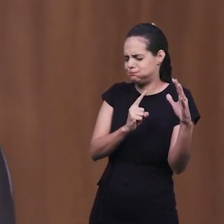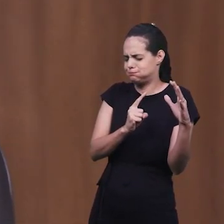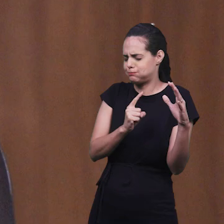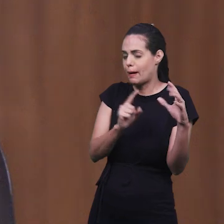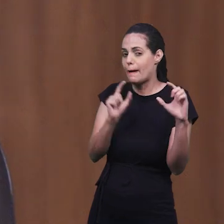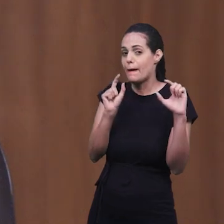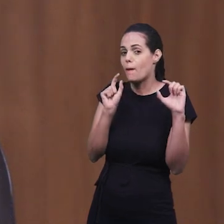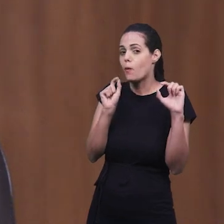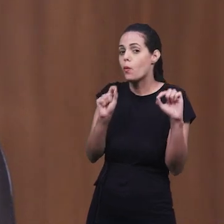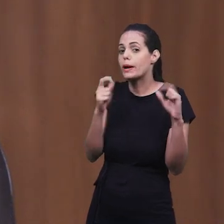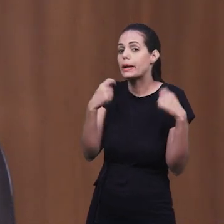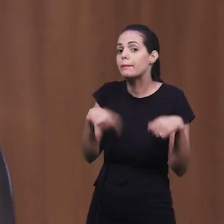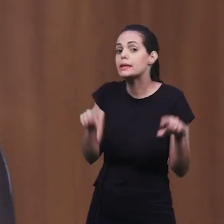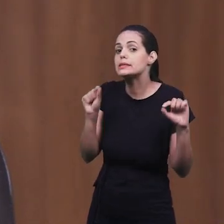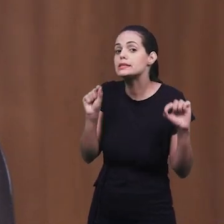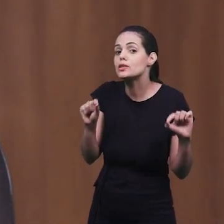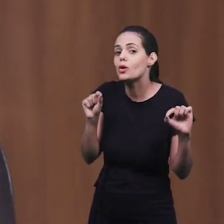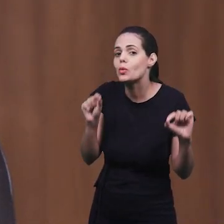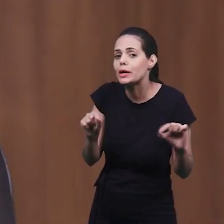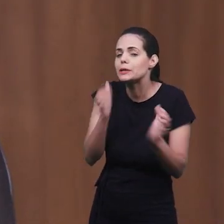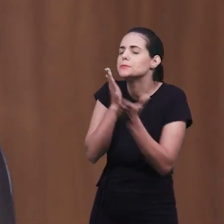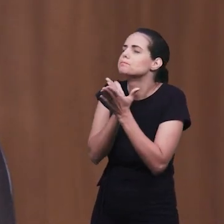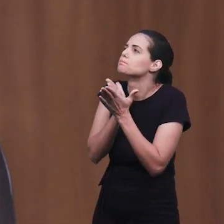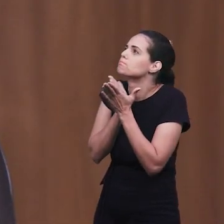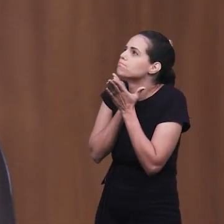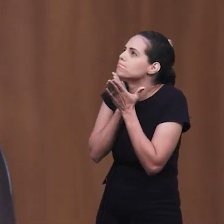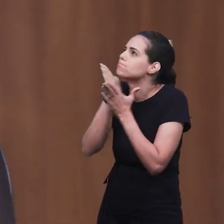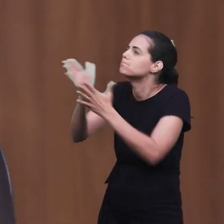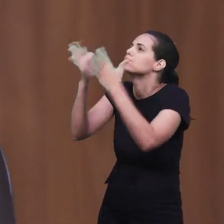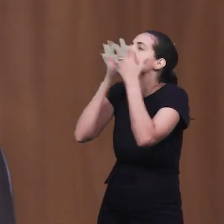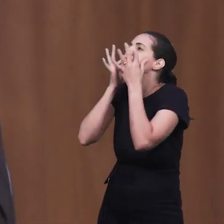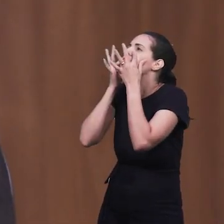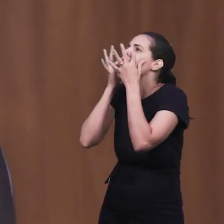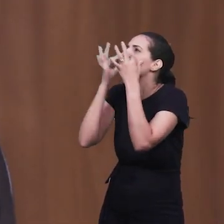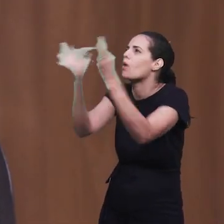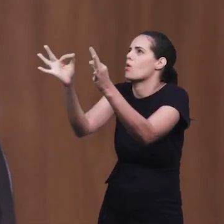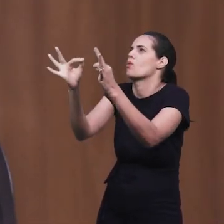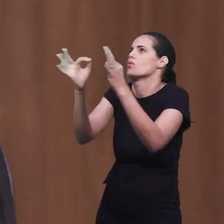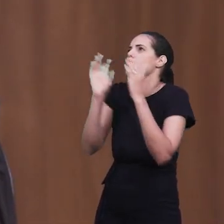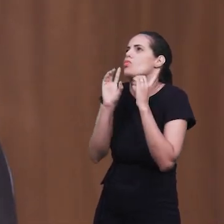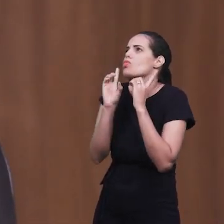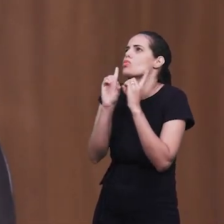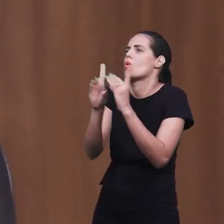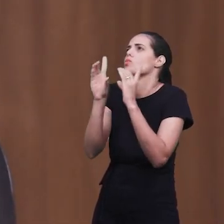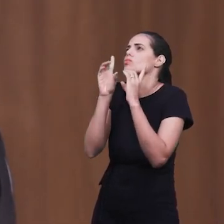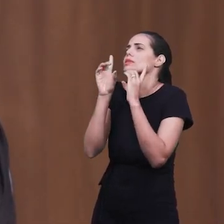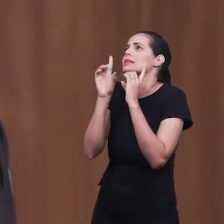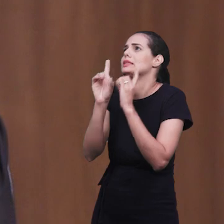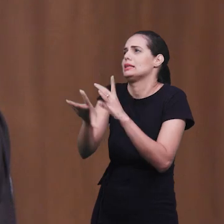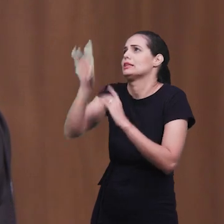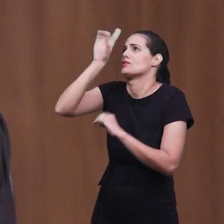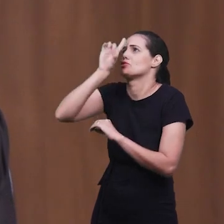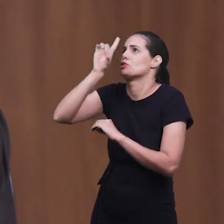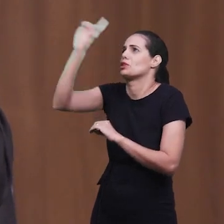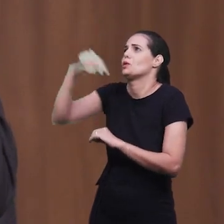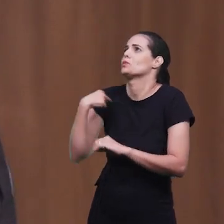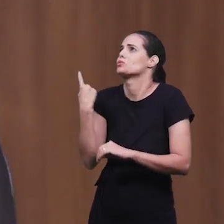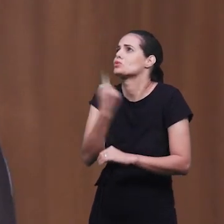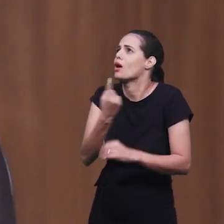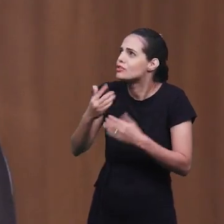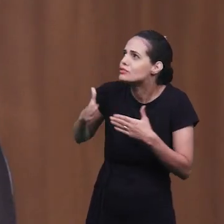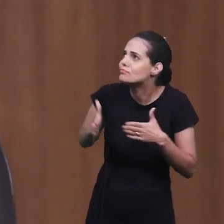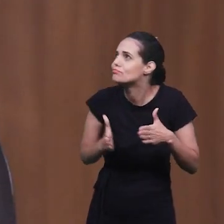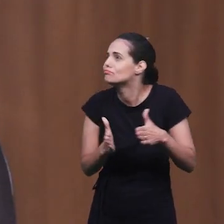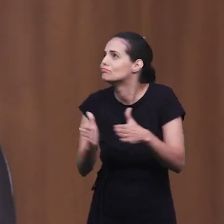é necessário, não é? Retornar aquilo que aprendemos enquanto doutrina, porque é isso que nos preserva